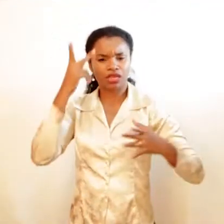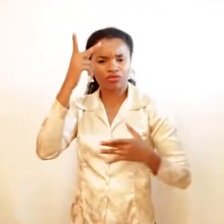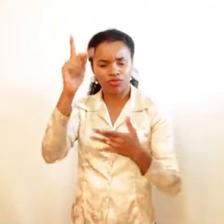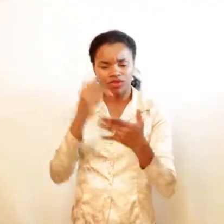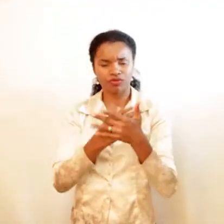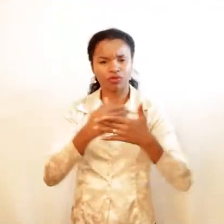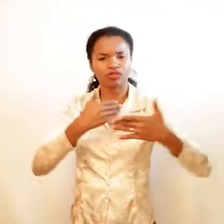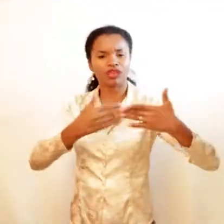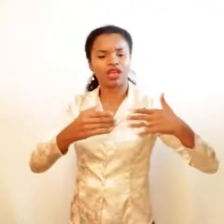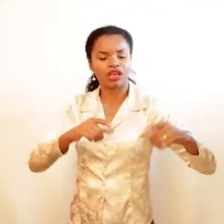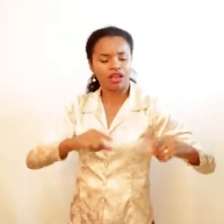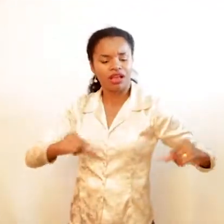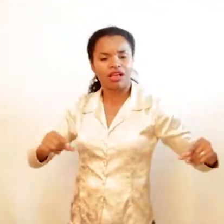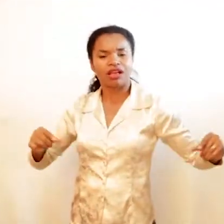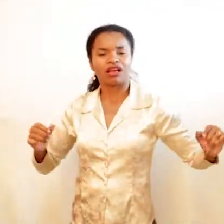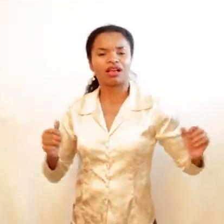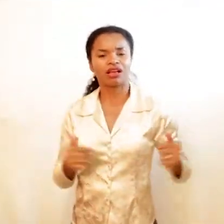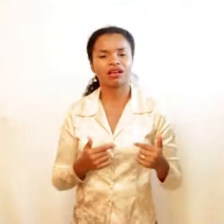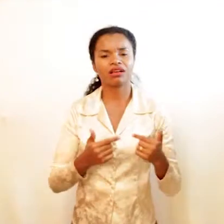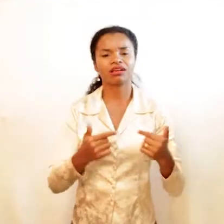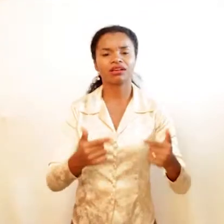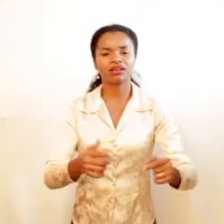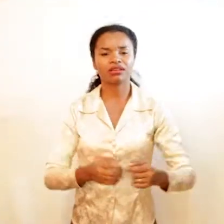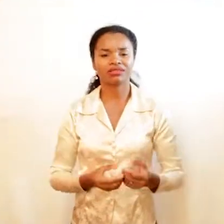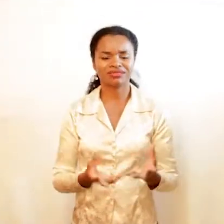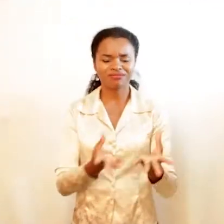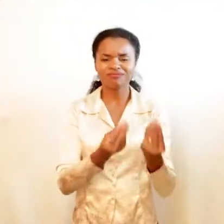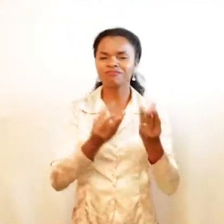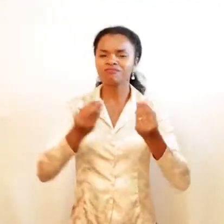brasileiras. África liberta em tuas